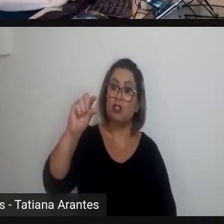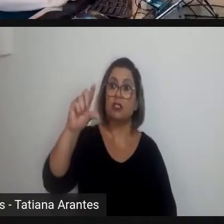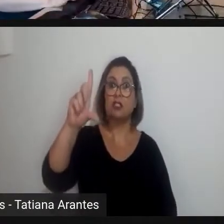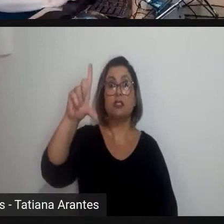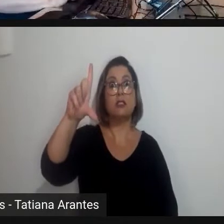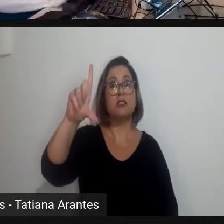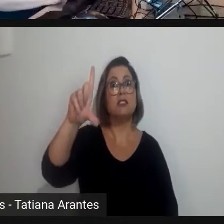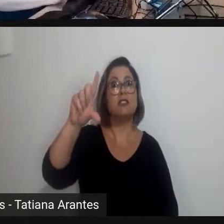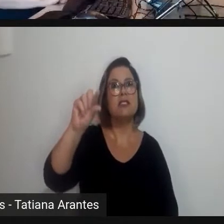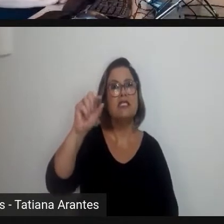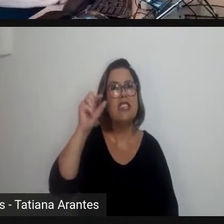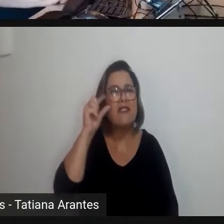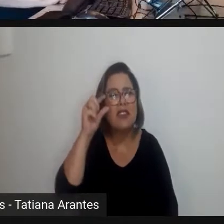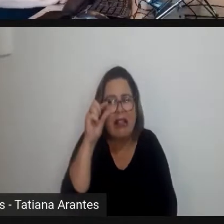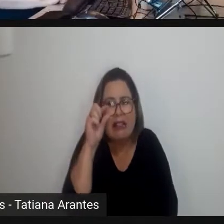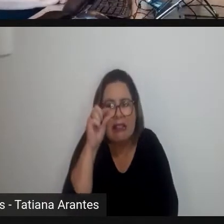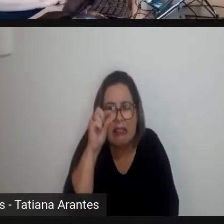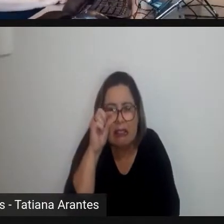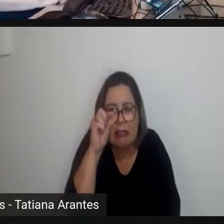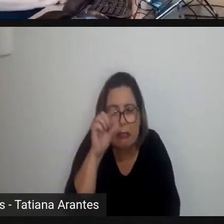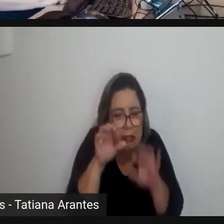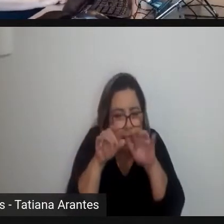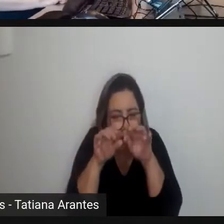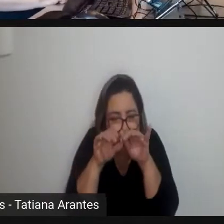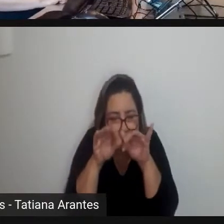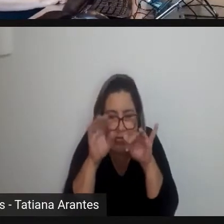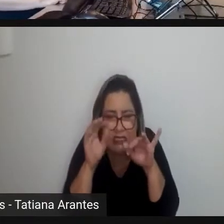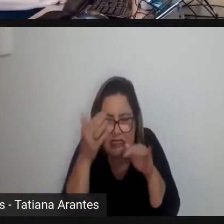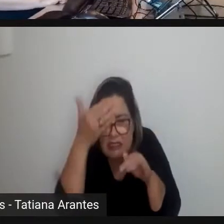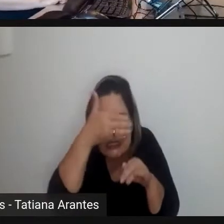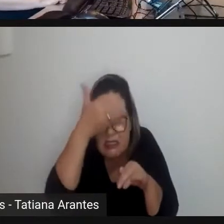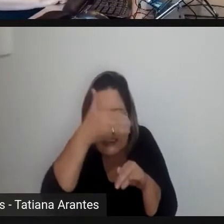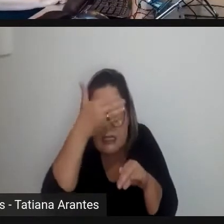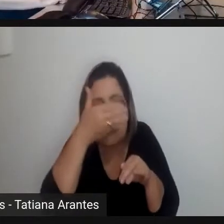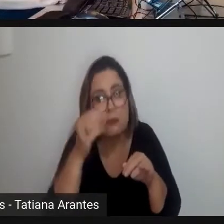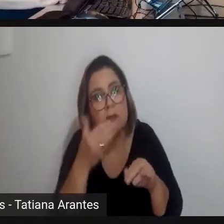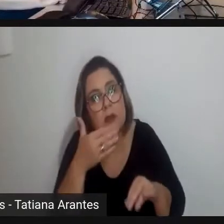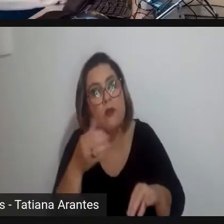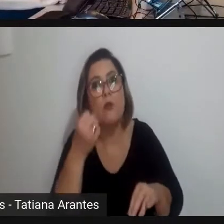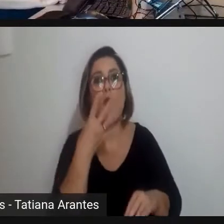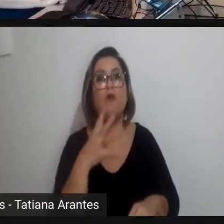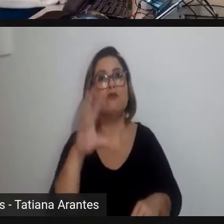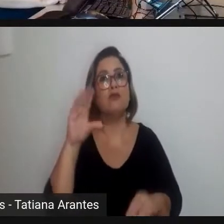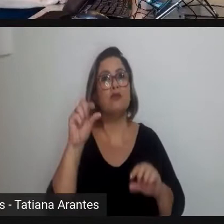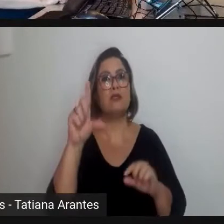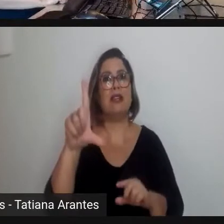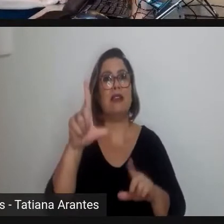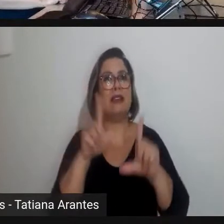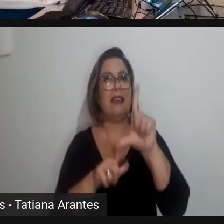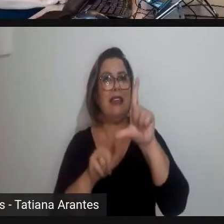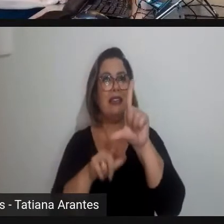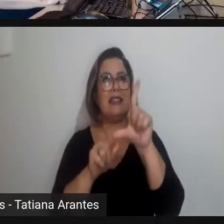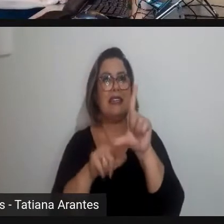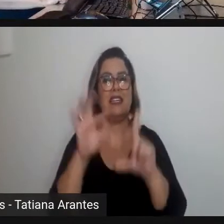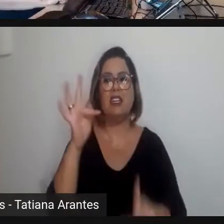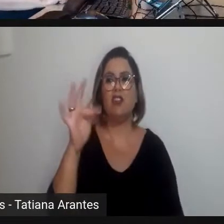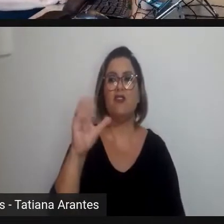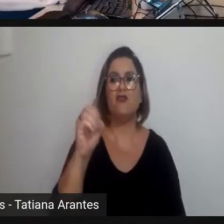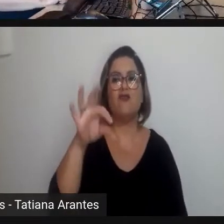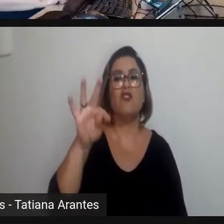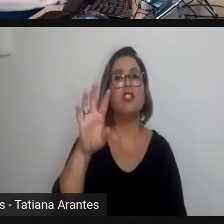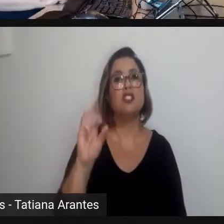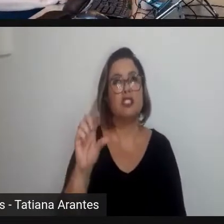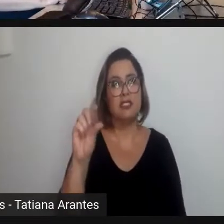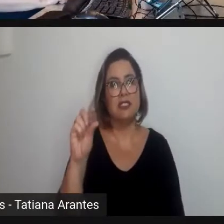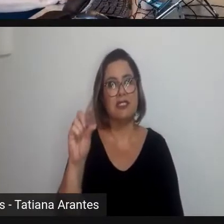para evitar esse tipo de movimento. Eu acho que seria isso. E uma coisa também que eu ia falar lá na frente, mas que eu